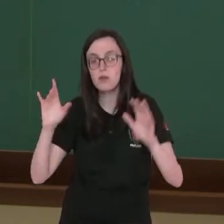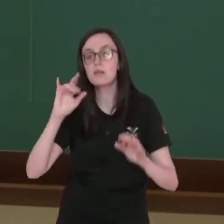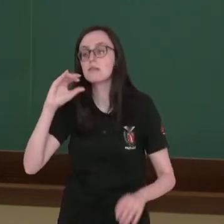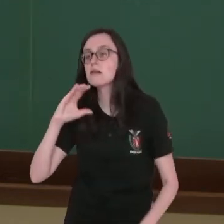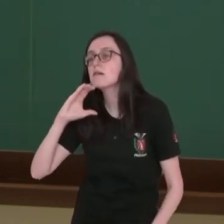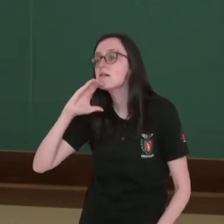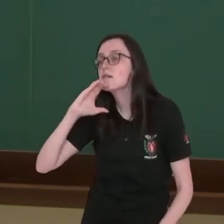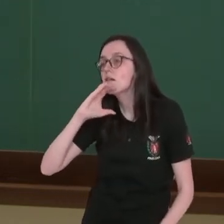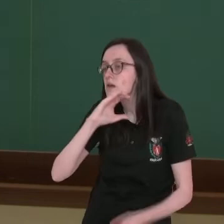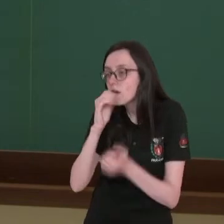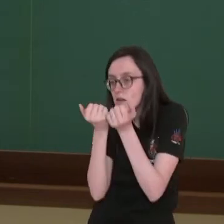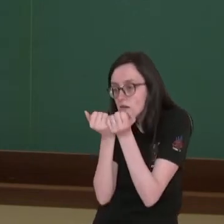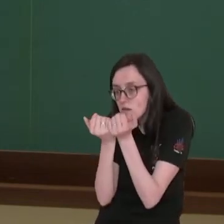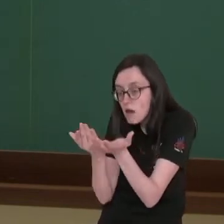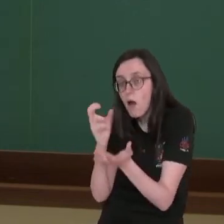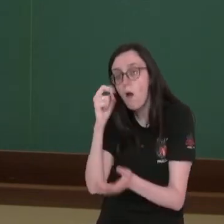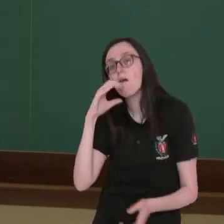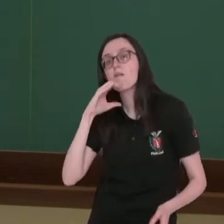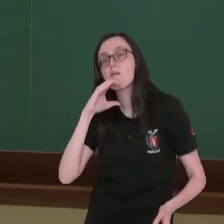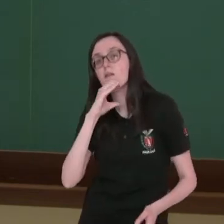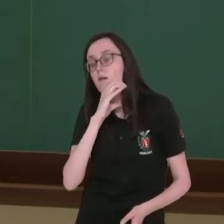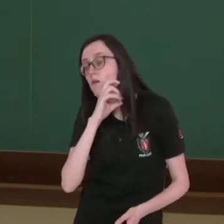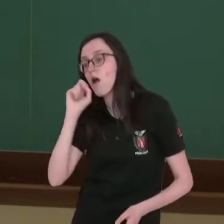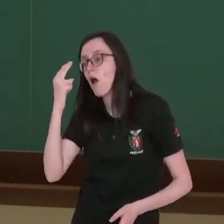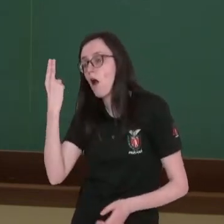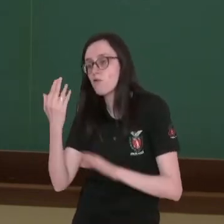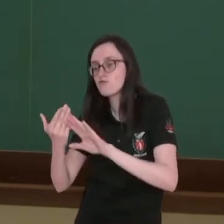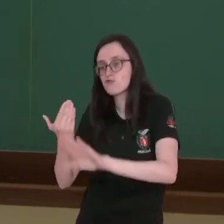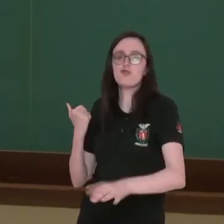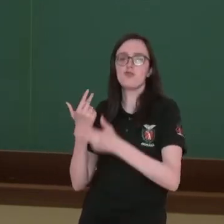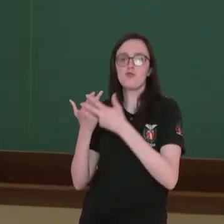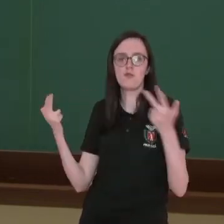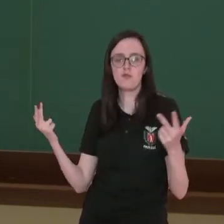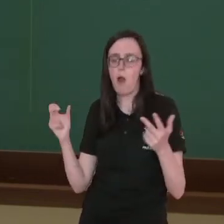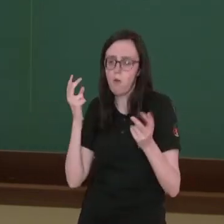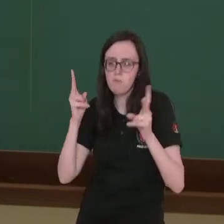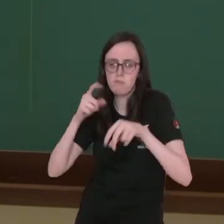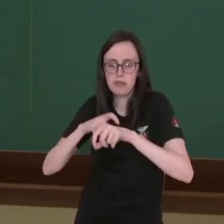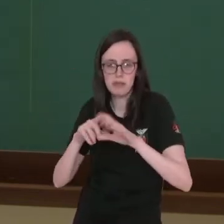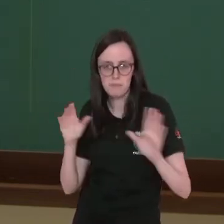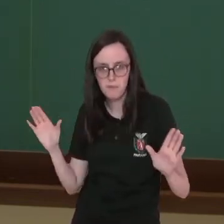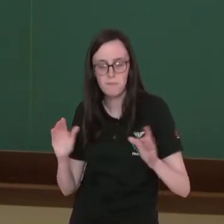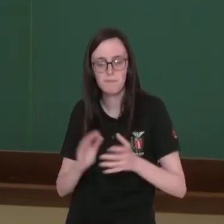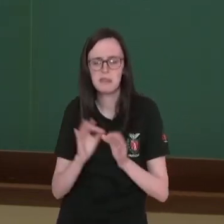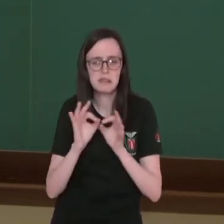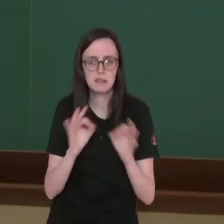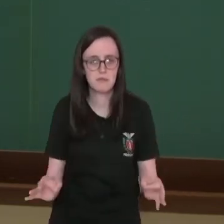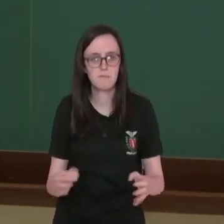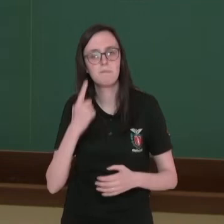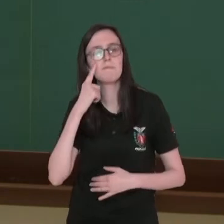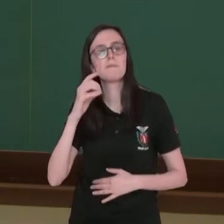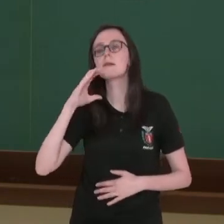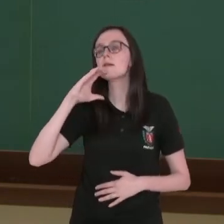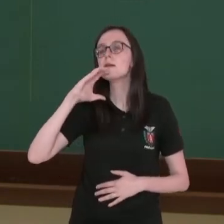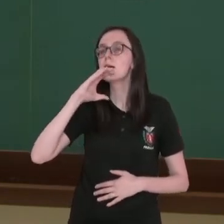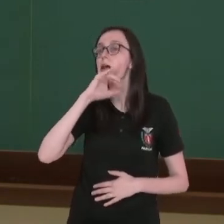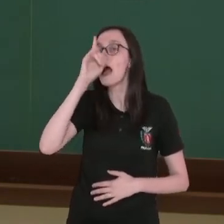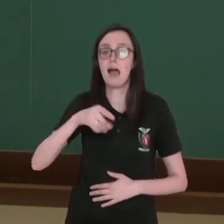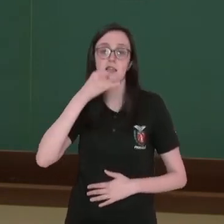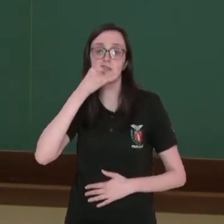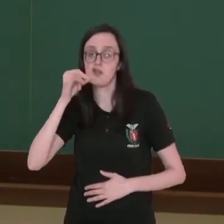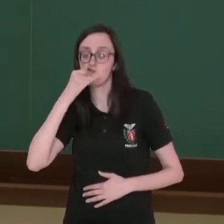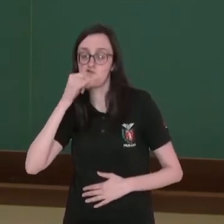sistema, ou ele esquenta, ou ele empurra algo. Ou ele pode fazer os 2, tá? Simples assim, calor é energia. Você